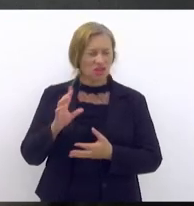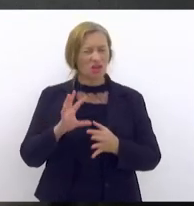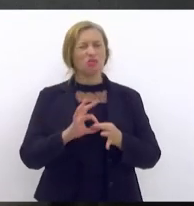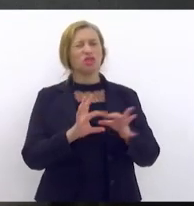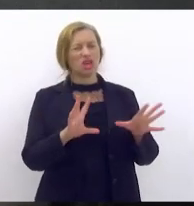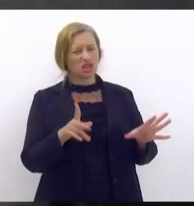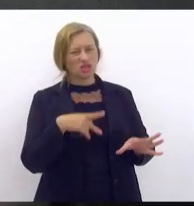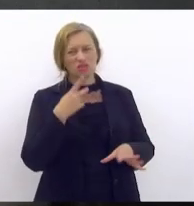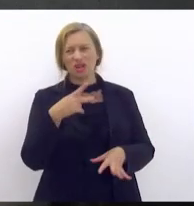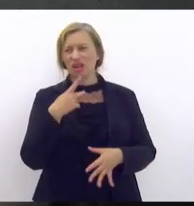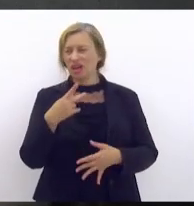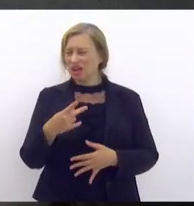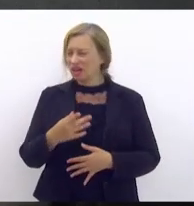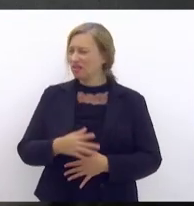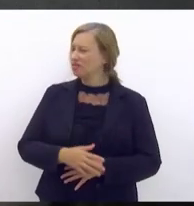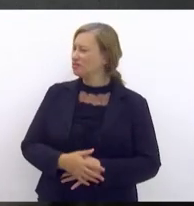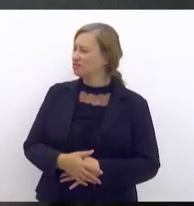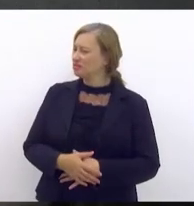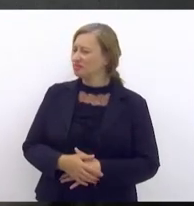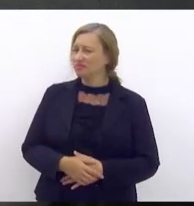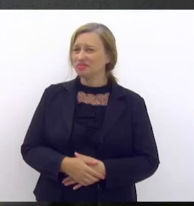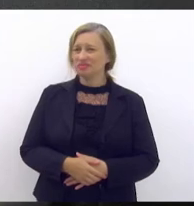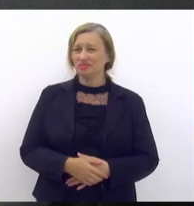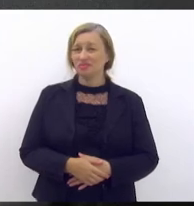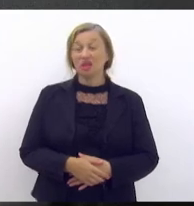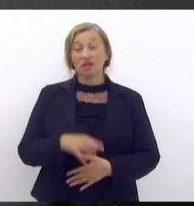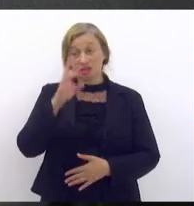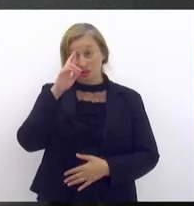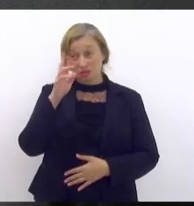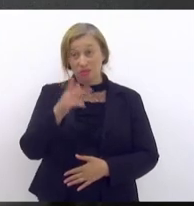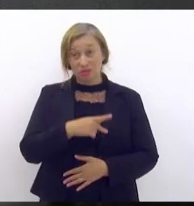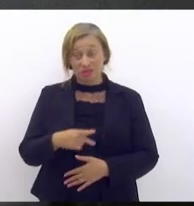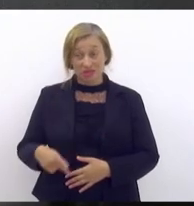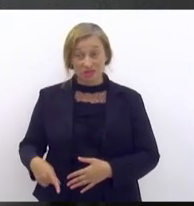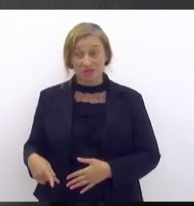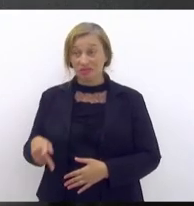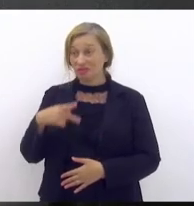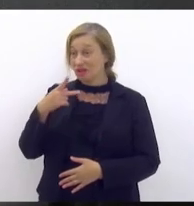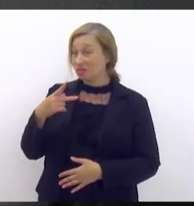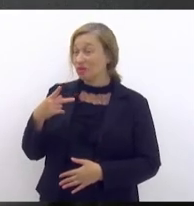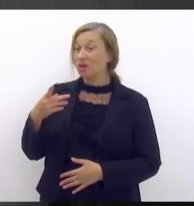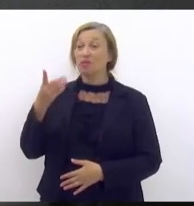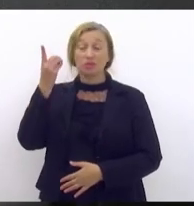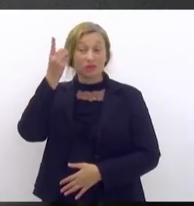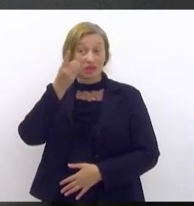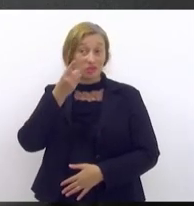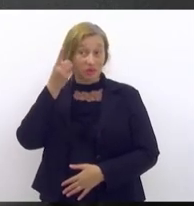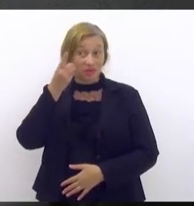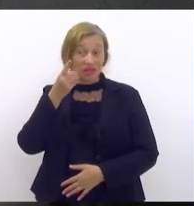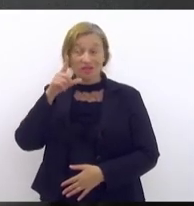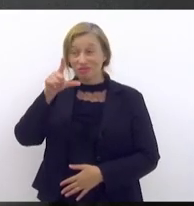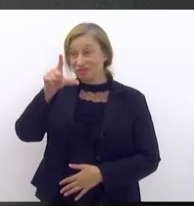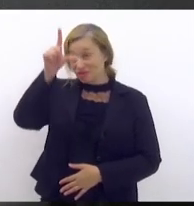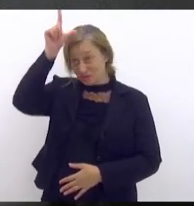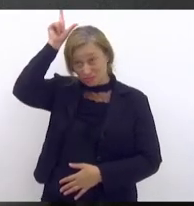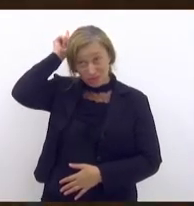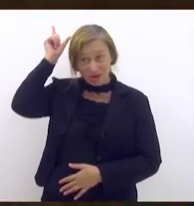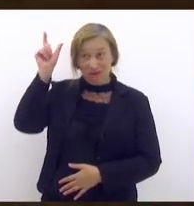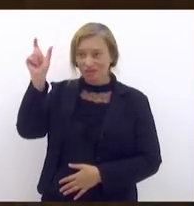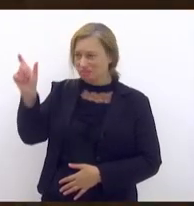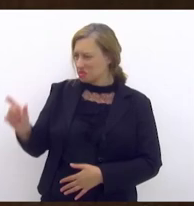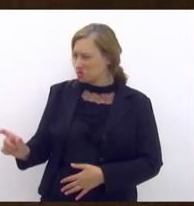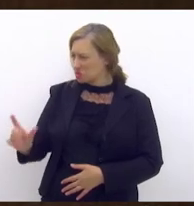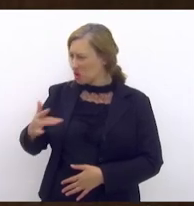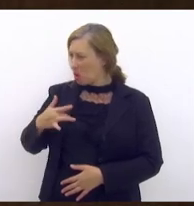parte, sem problema nenhum. Presidente, fui citado aqui pelo nobre deputado Luiz Paulo, pessoa a qual